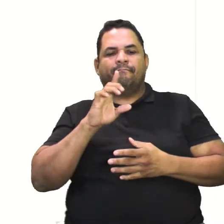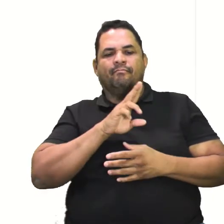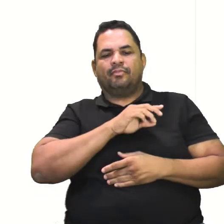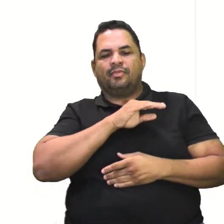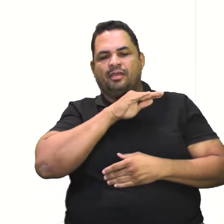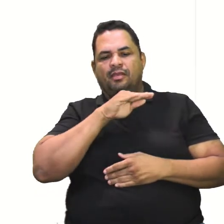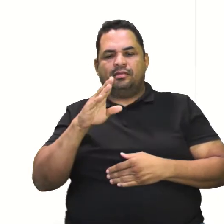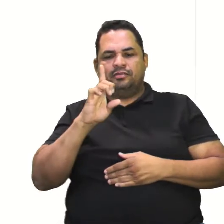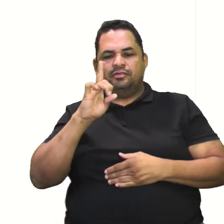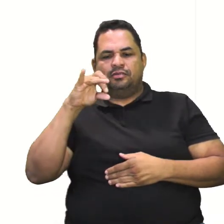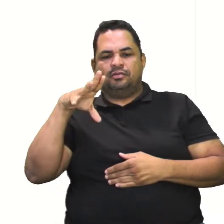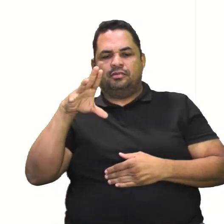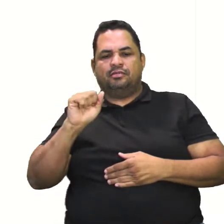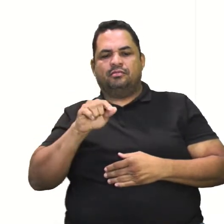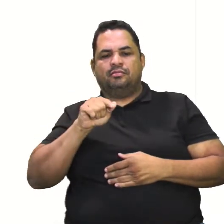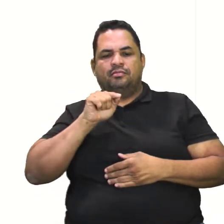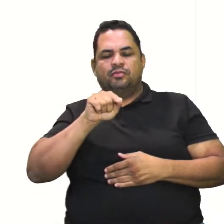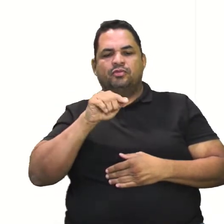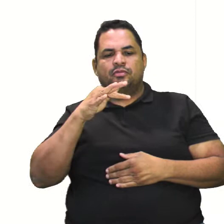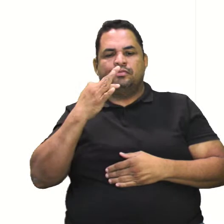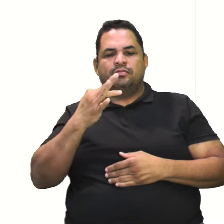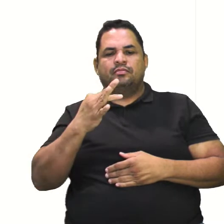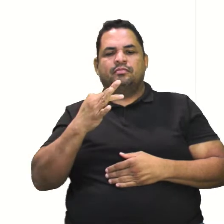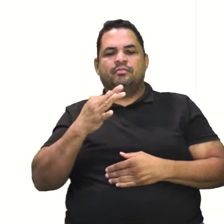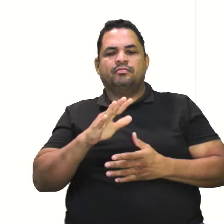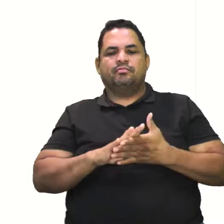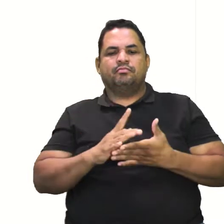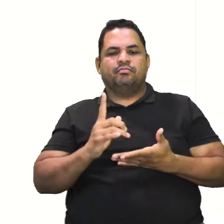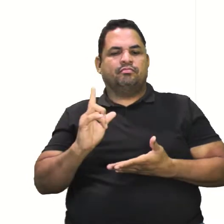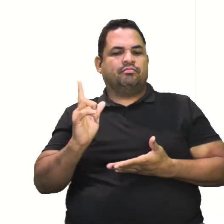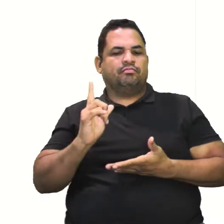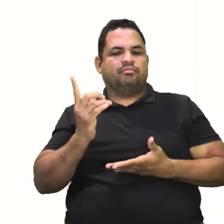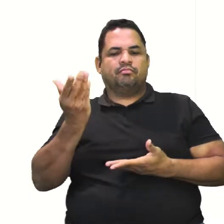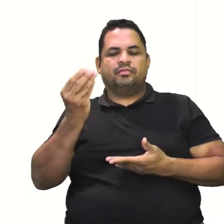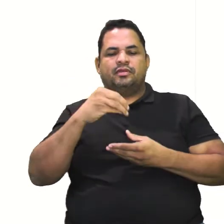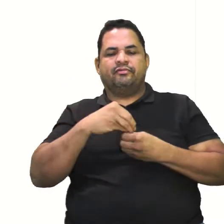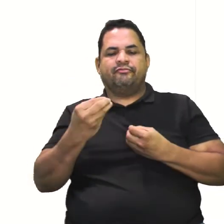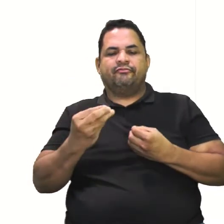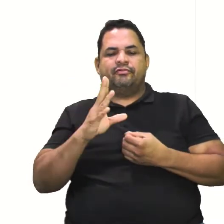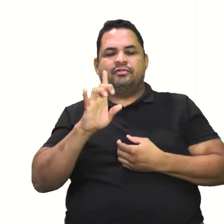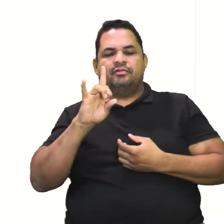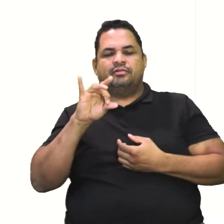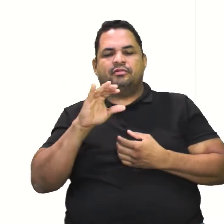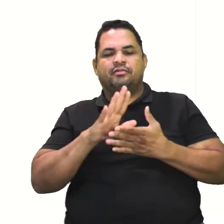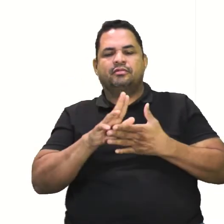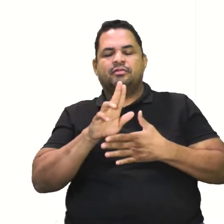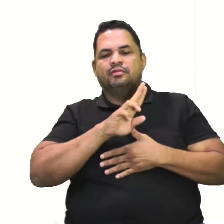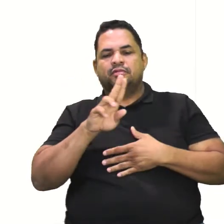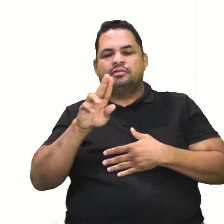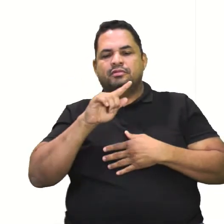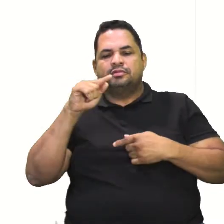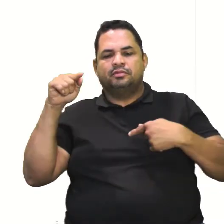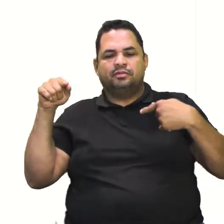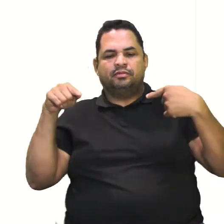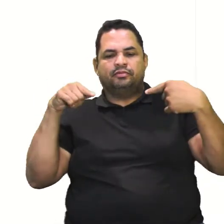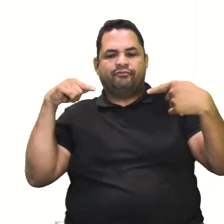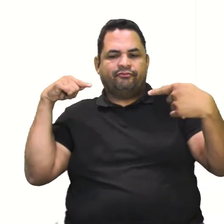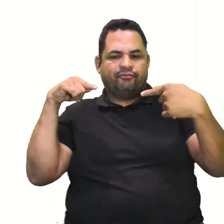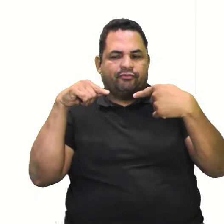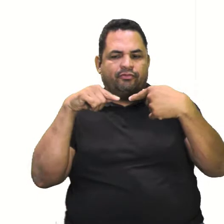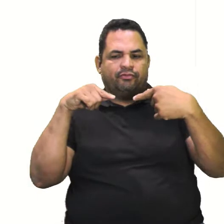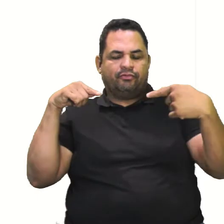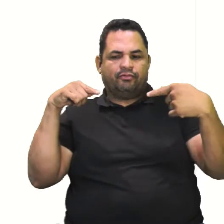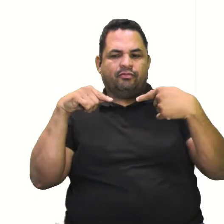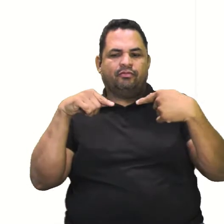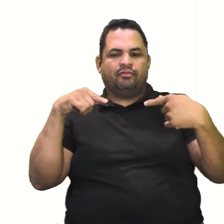diretriz, e de um ponto fixo F, não pertencente à diretriz, chamado de